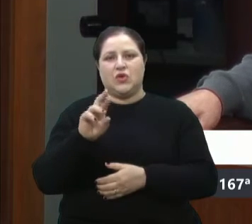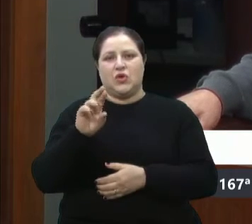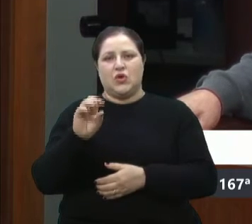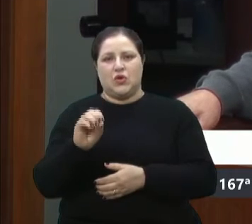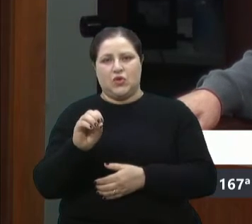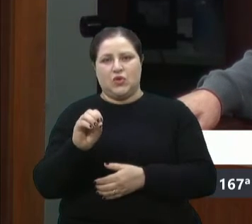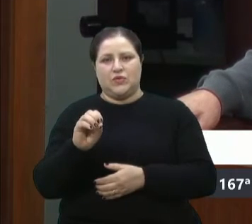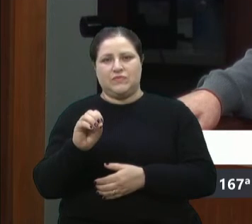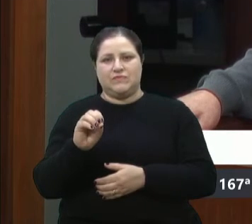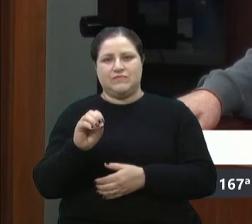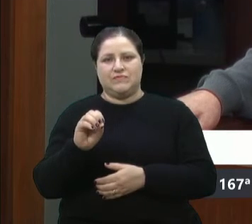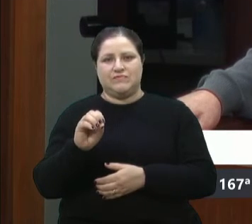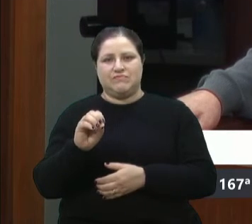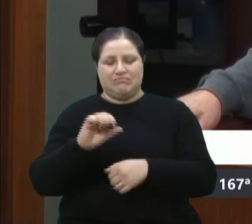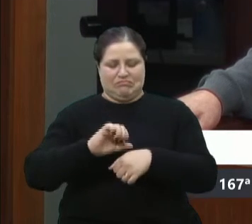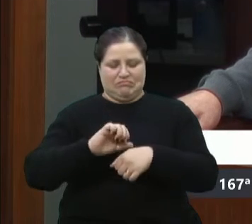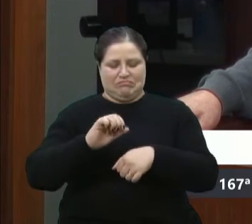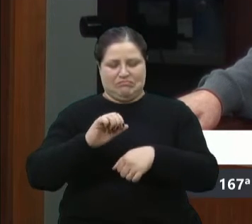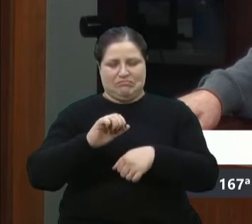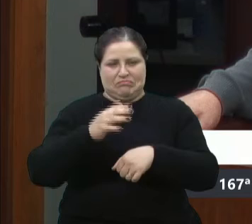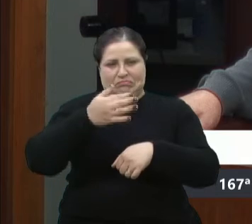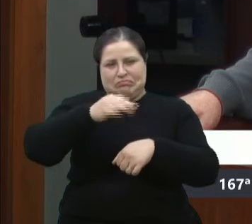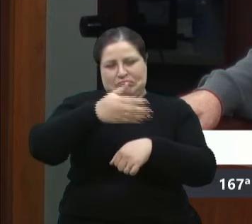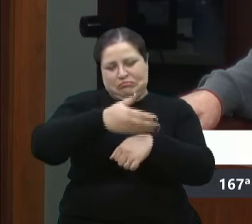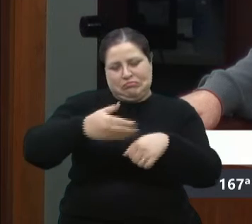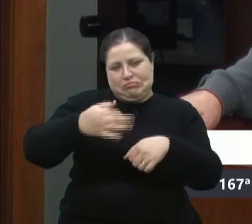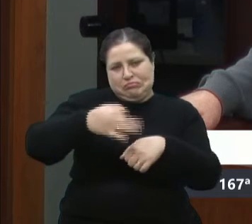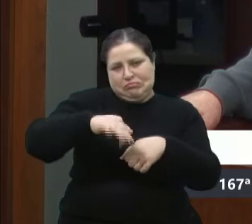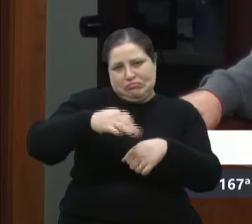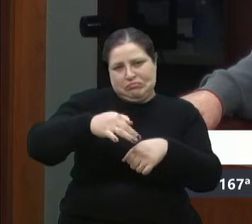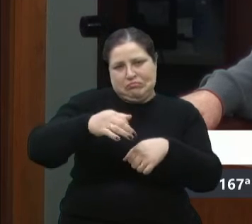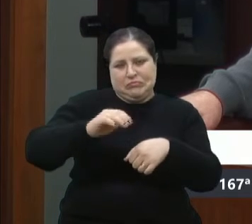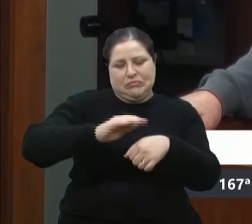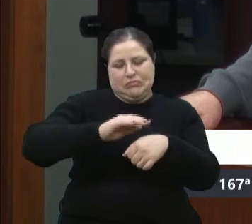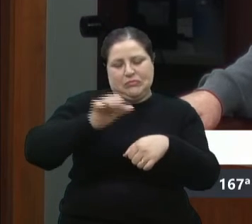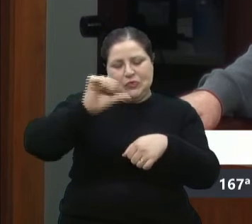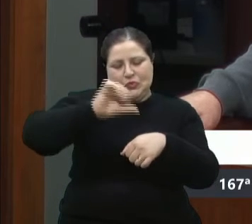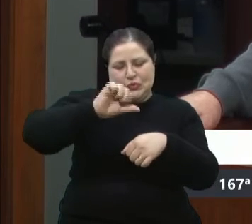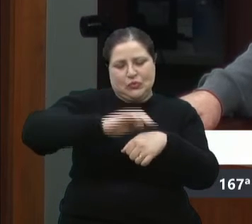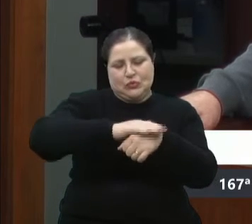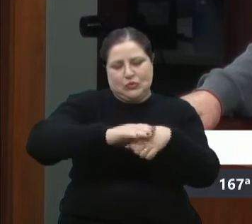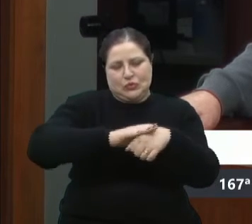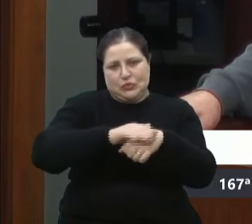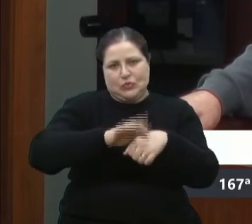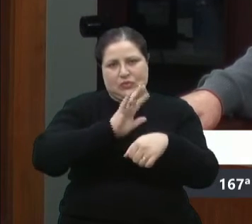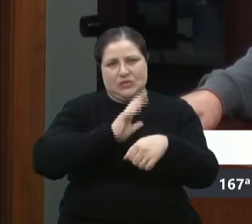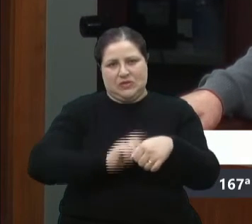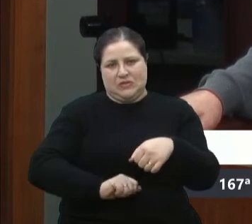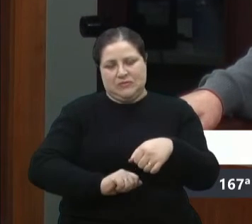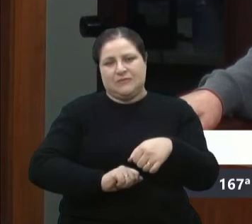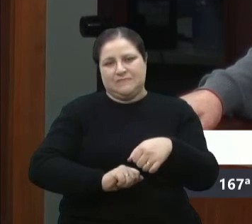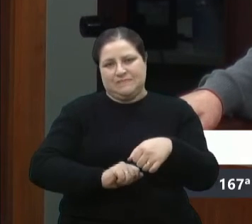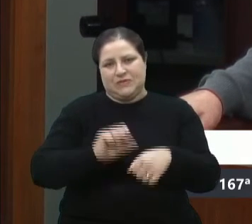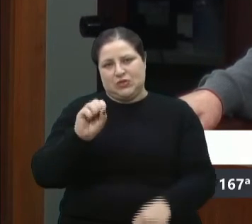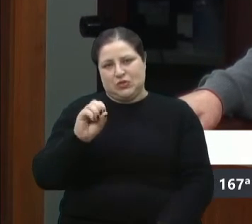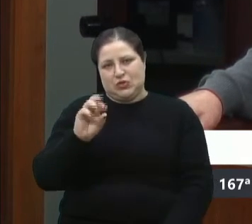fazer curativos, né? E alguns UBS já não tem alguns dias,